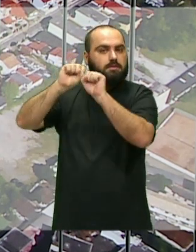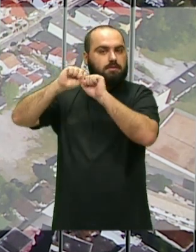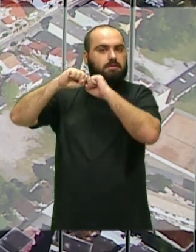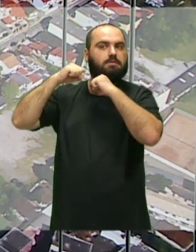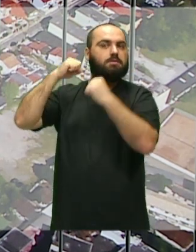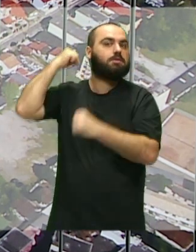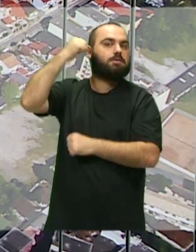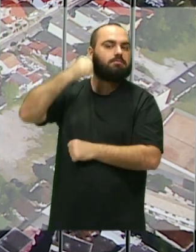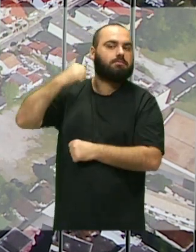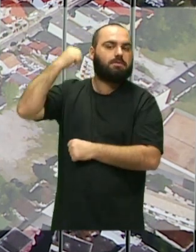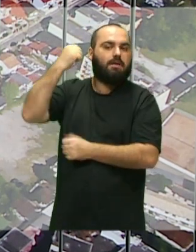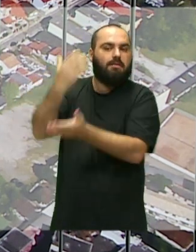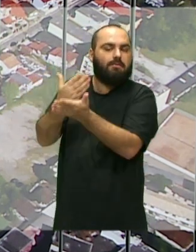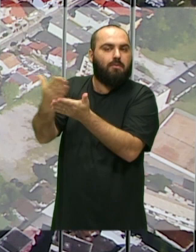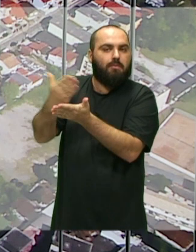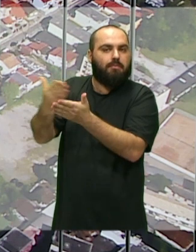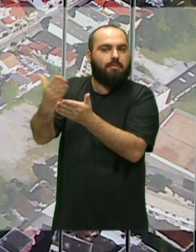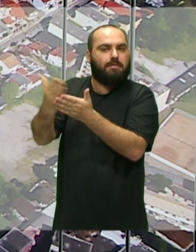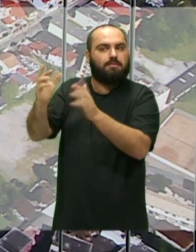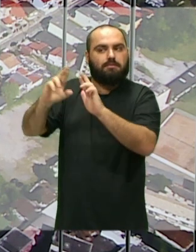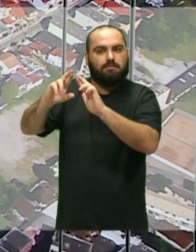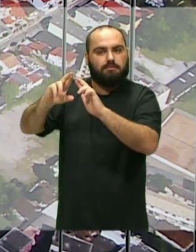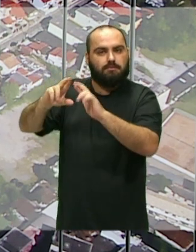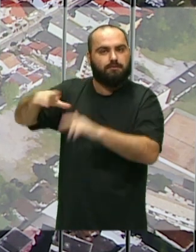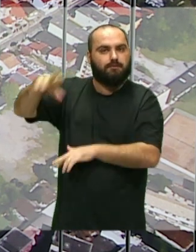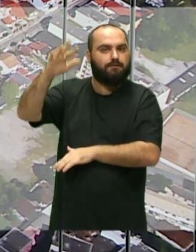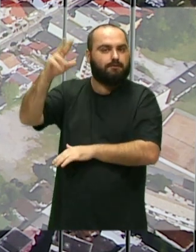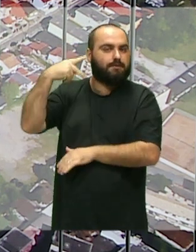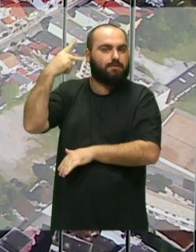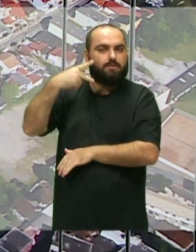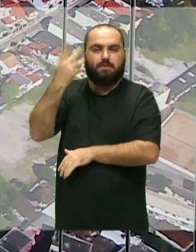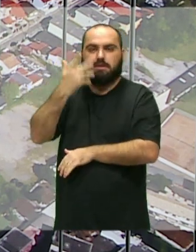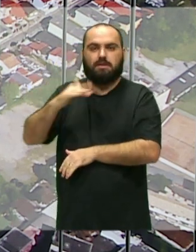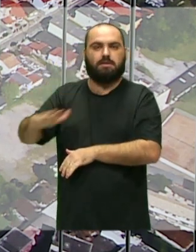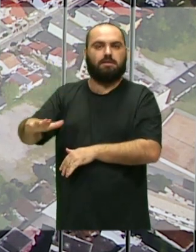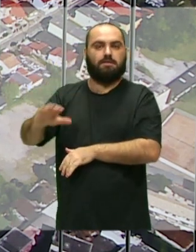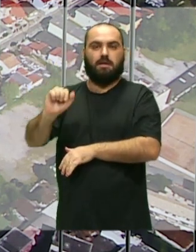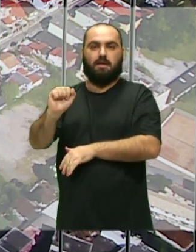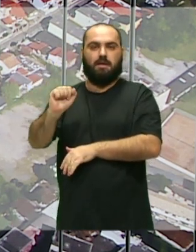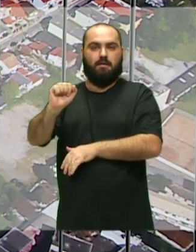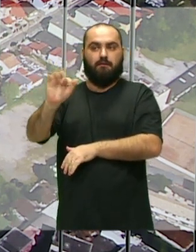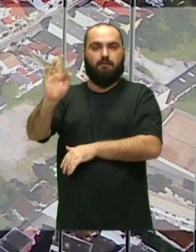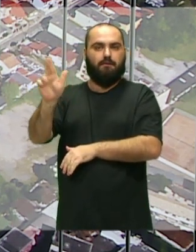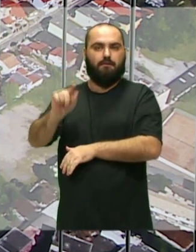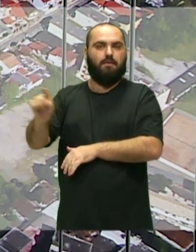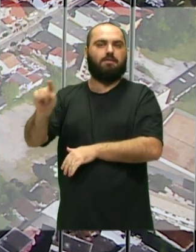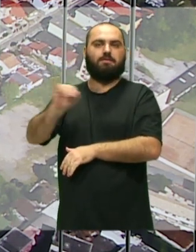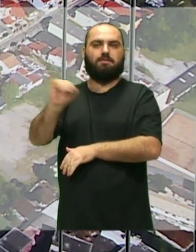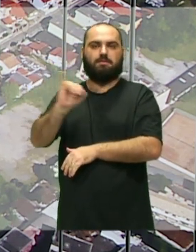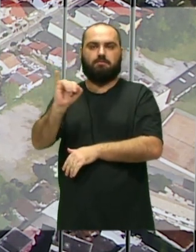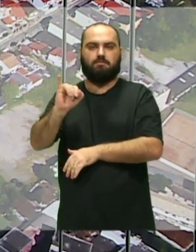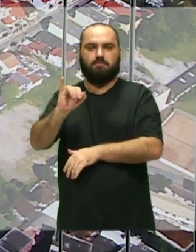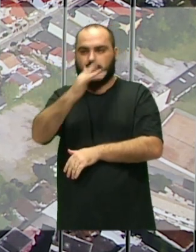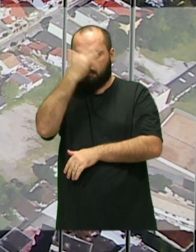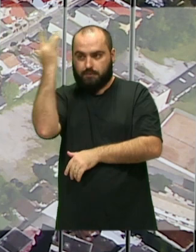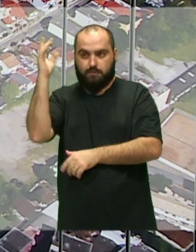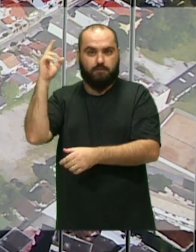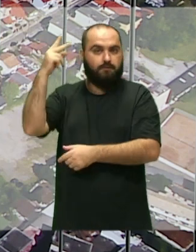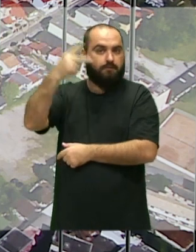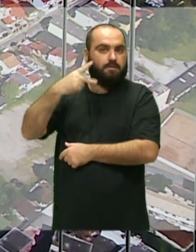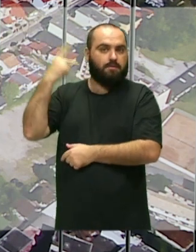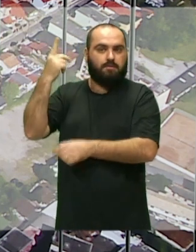iniciação dos vereadores Mirins da região da Foz do Rio Itajaí foram capacitados adolescentes eleitos vereadores